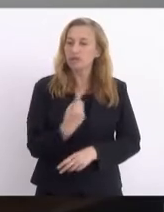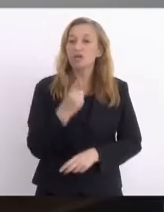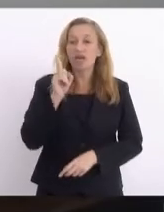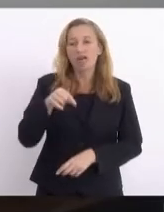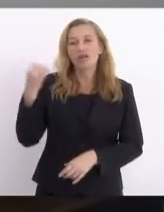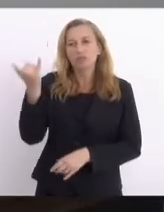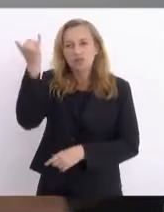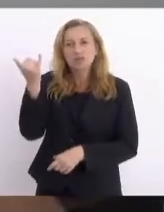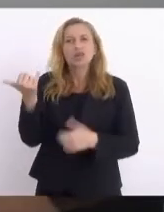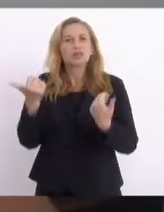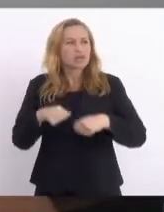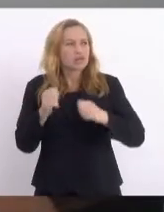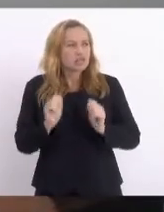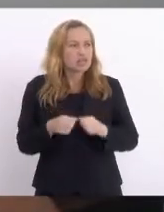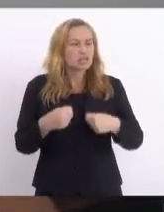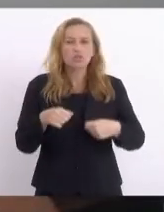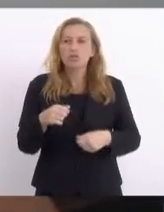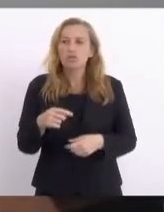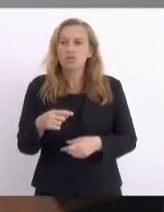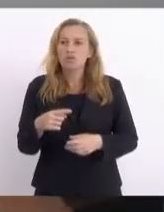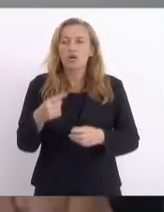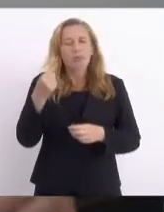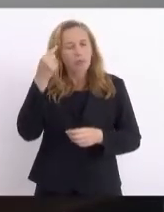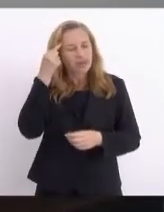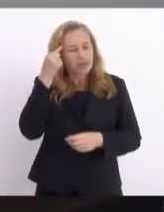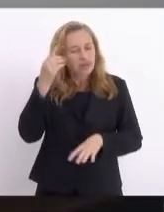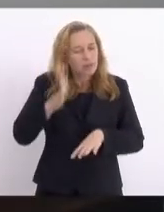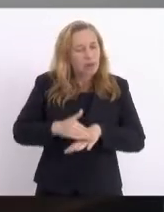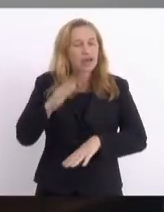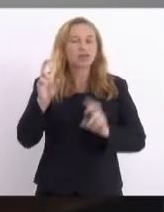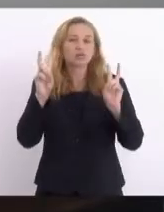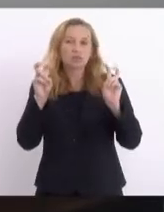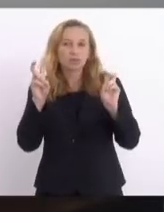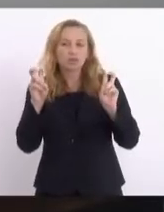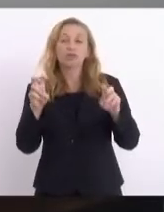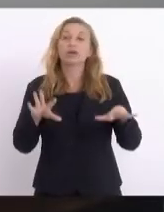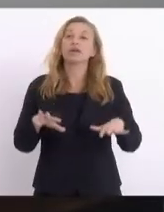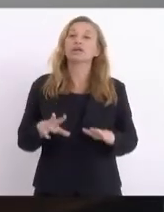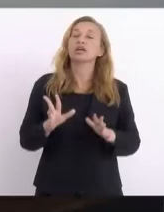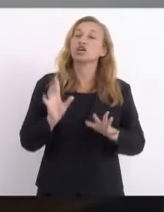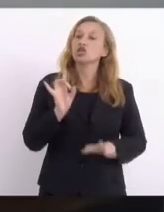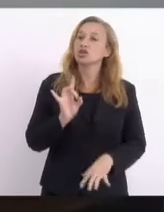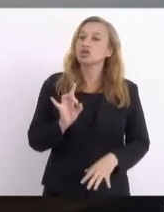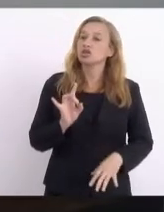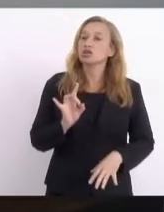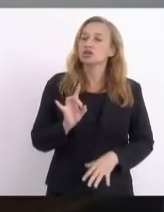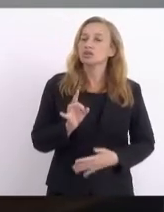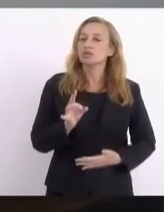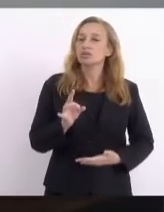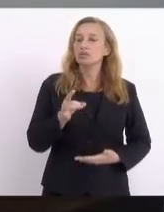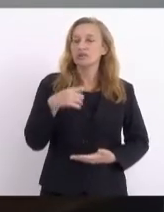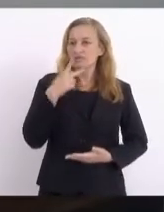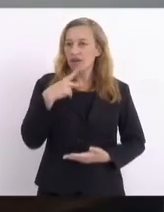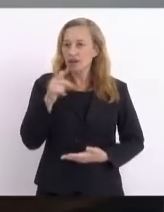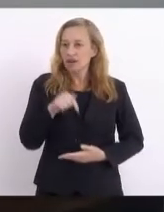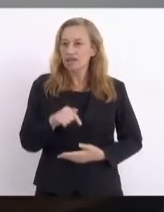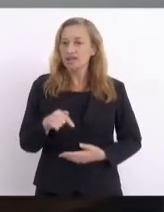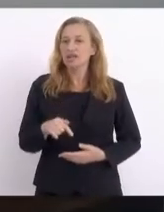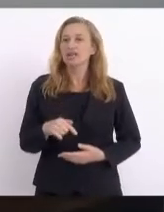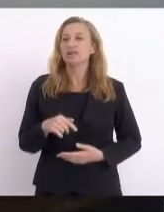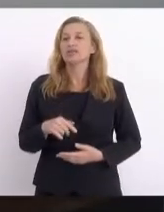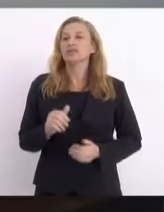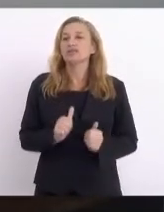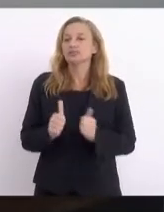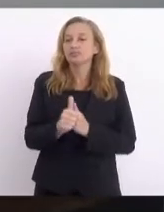importante, mas é preciso acumular muita reflexão sobre o tema. Por isso, apenas para trazer esses elementos aqui, ressaltar a nossa